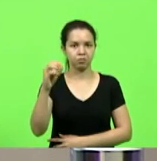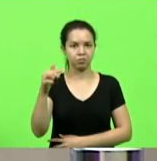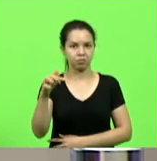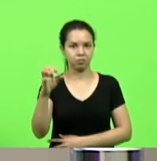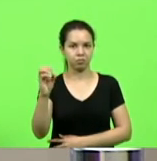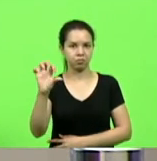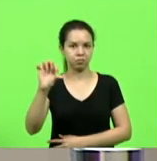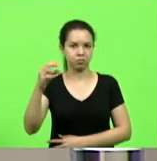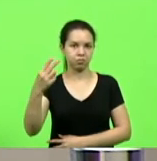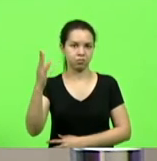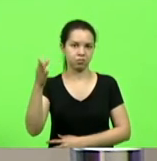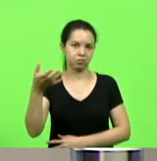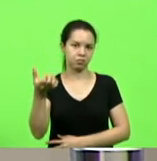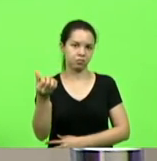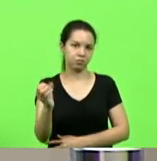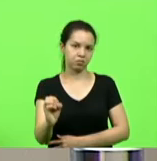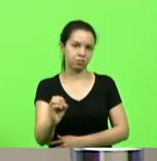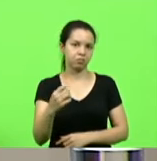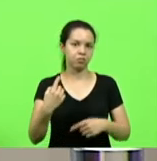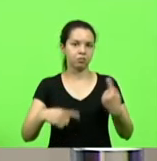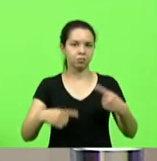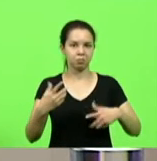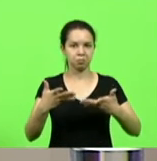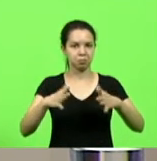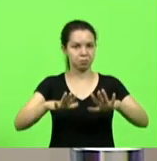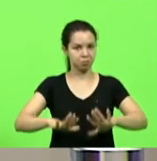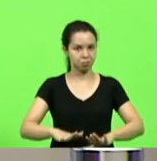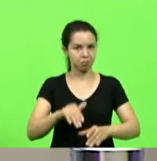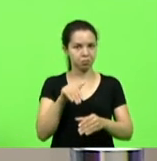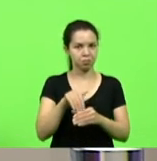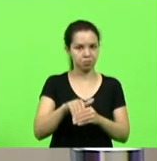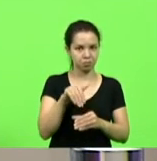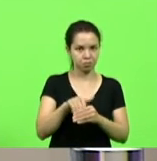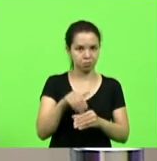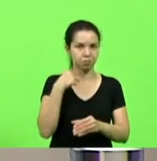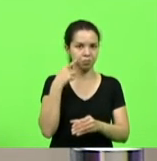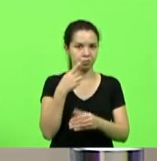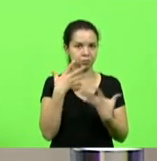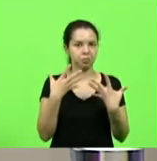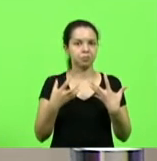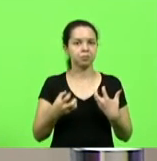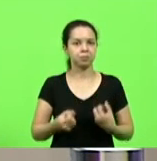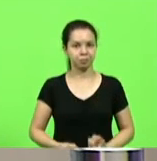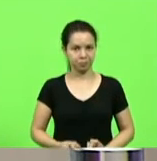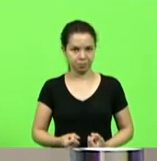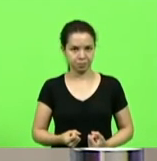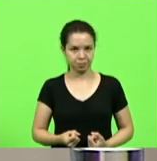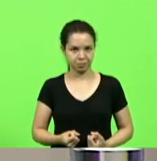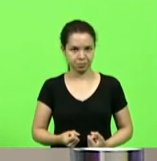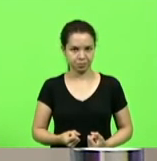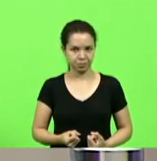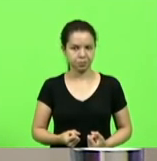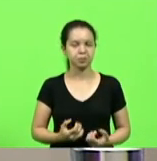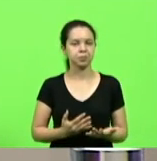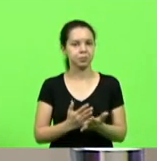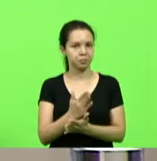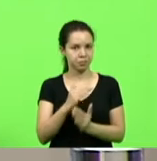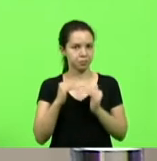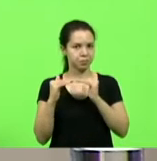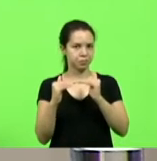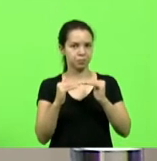20/00179260, em discussão. Não havendo quem queira discutir, em votação. Deputados que aprovam, permaneçam como se encontram. Aprovado